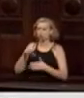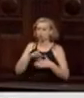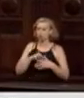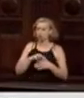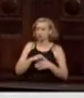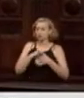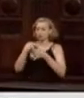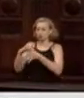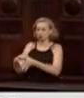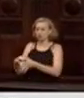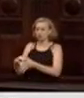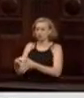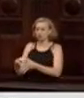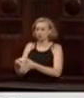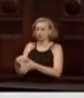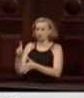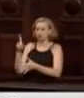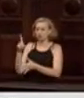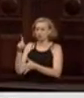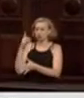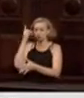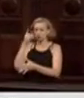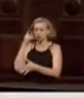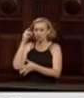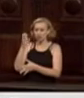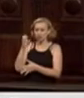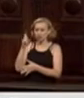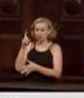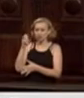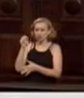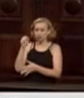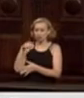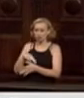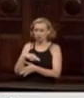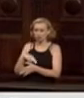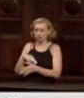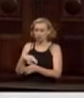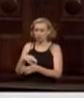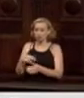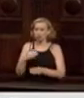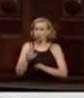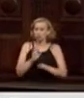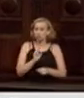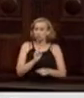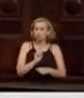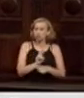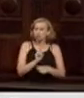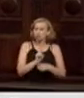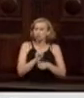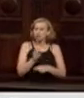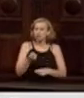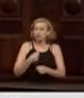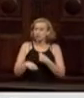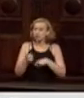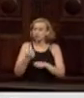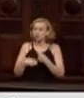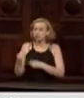casa, deputado Edson Albertassi, para o Tribunal de Contas do Estado. O Tribunal de Contas está